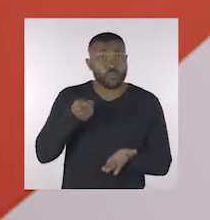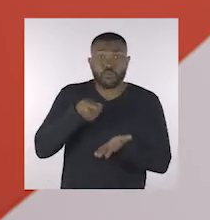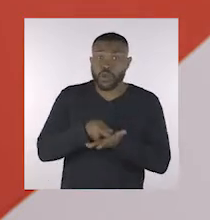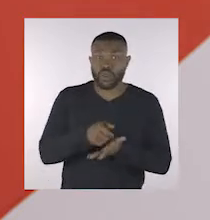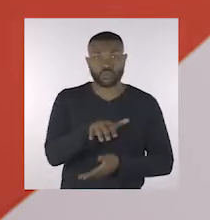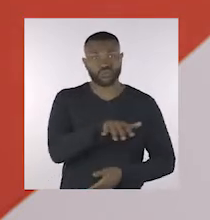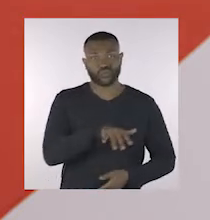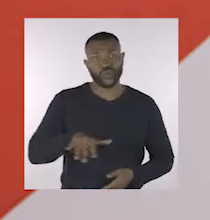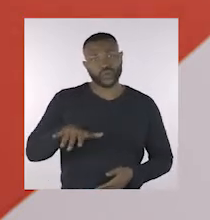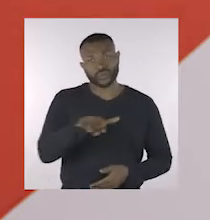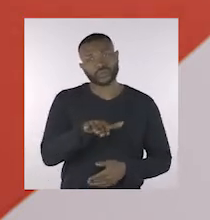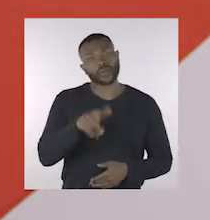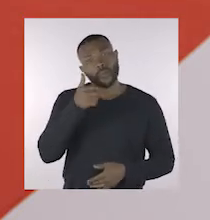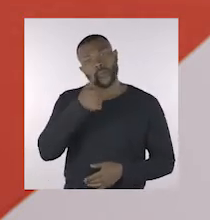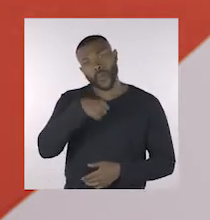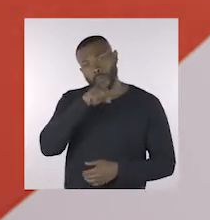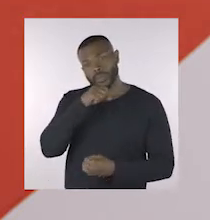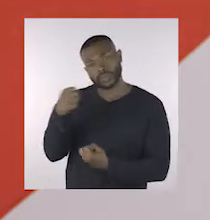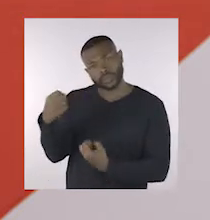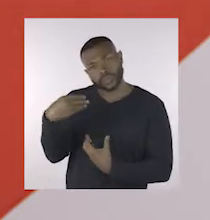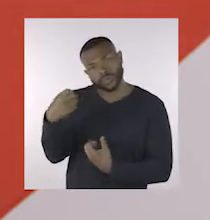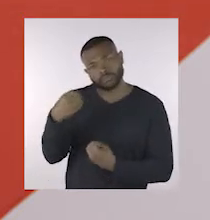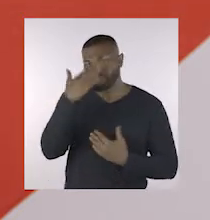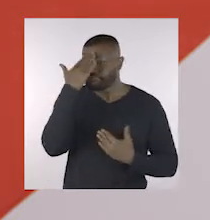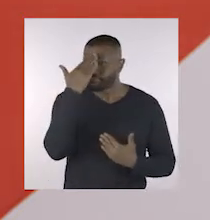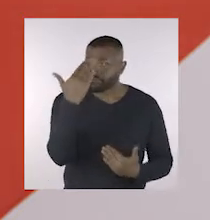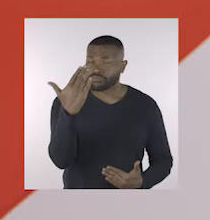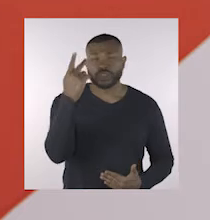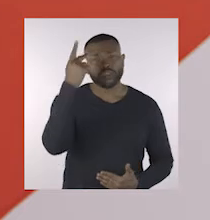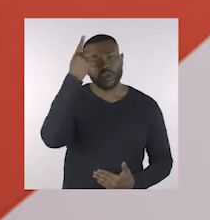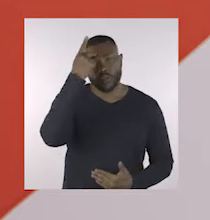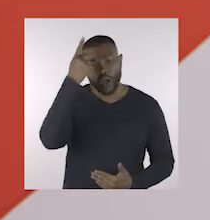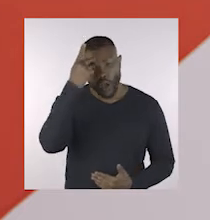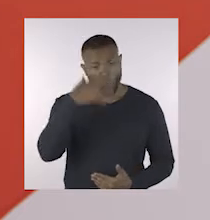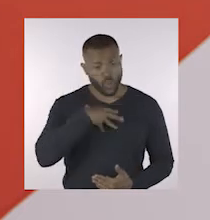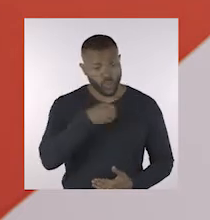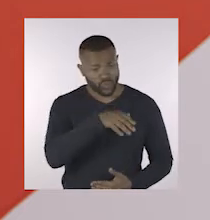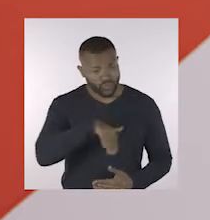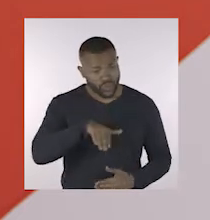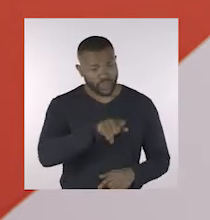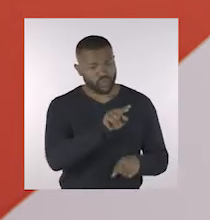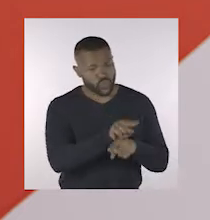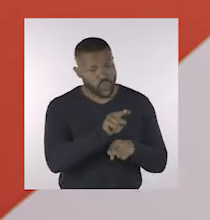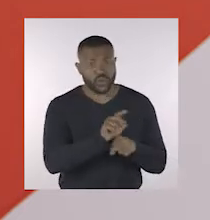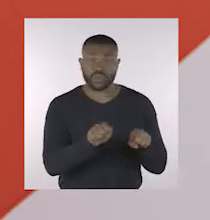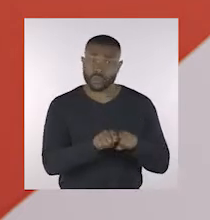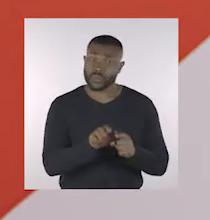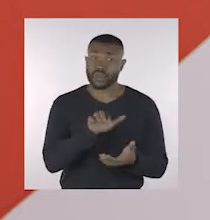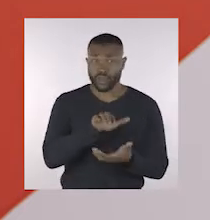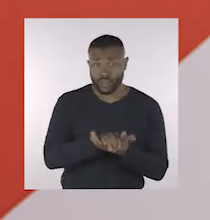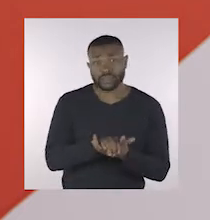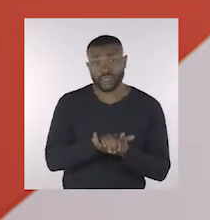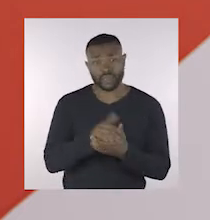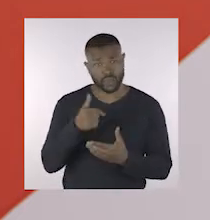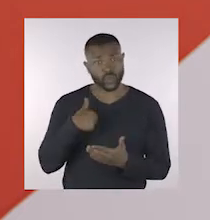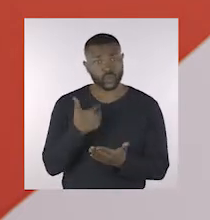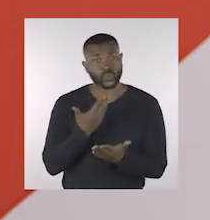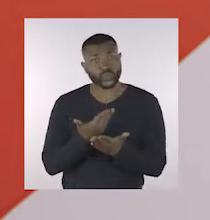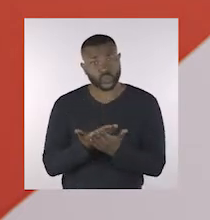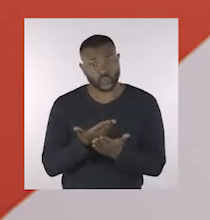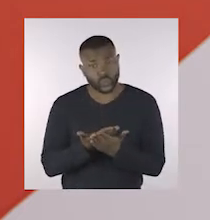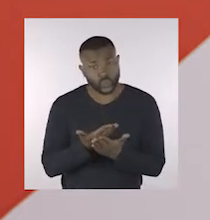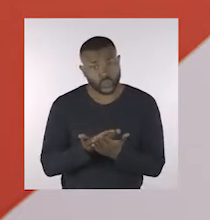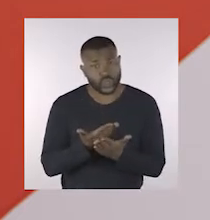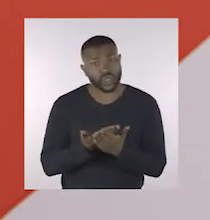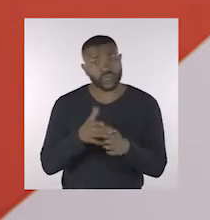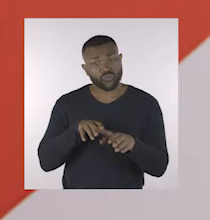e e foi assim que foi criado eu sou grata São Paulo foi aqui que eu criei meus filhos casei criar meus filhos estudei é